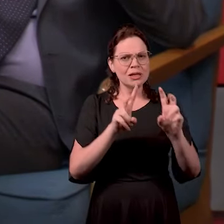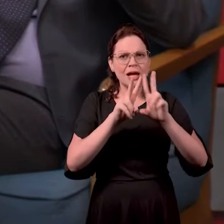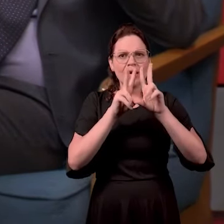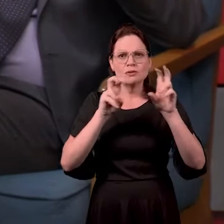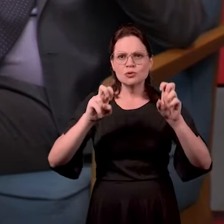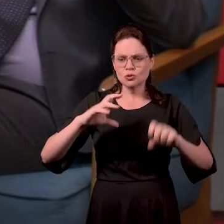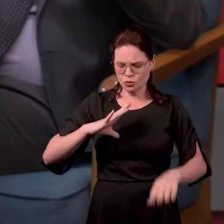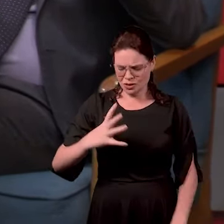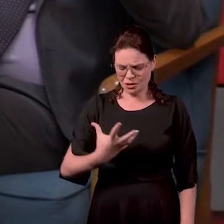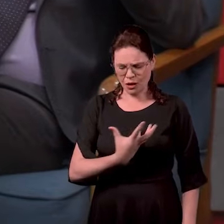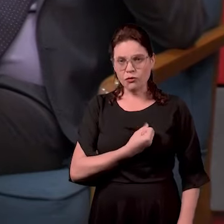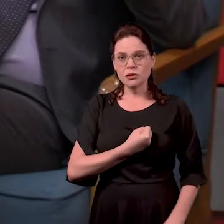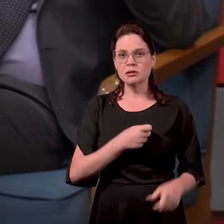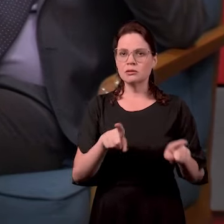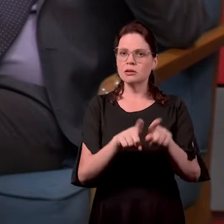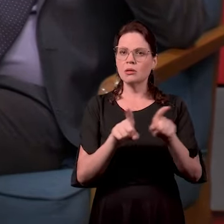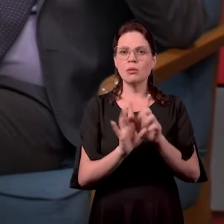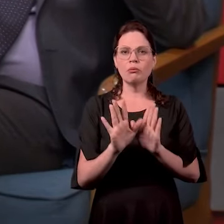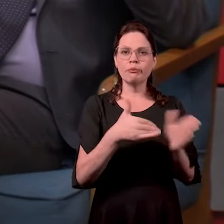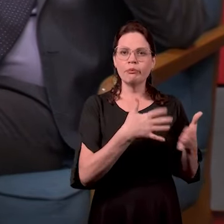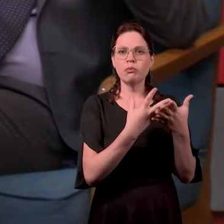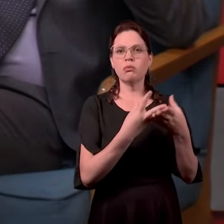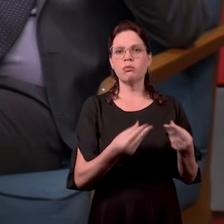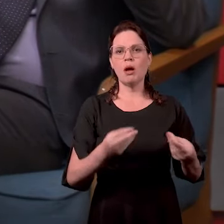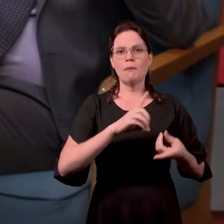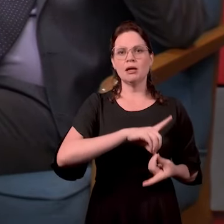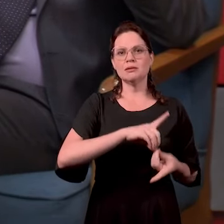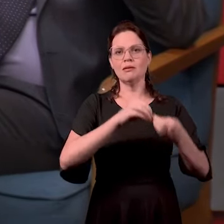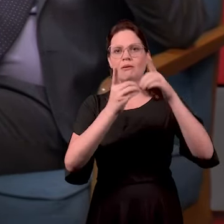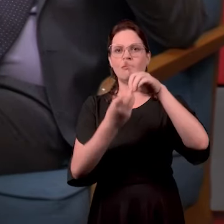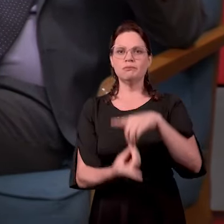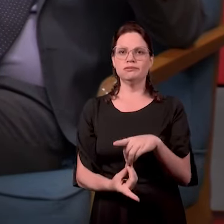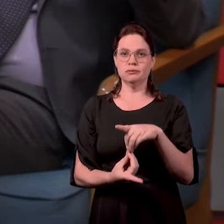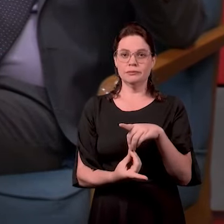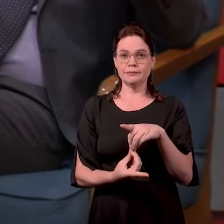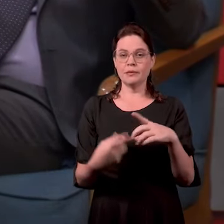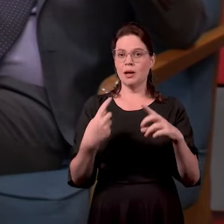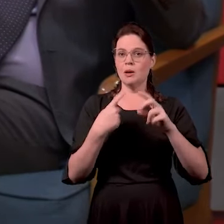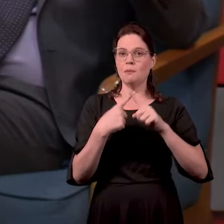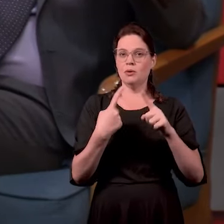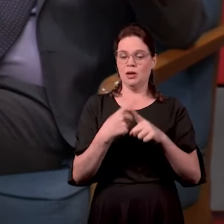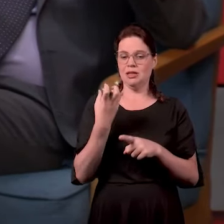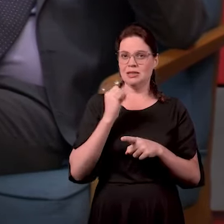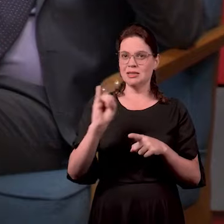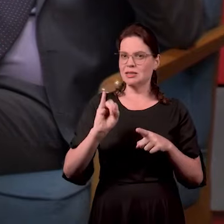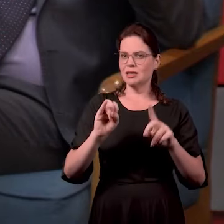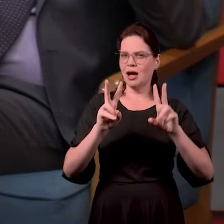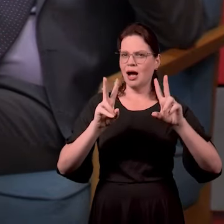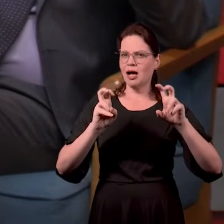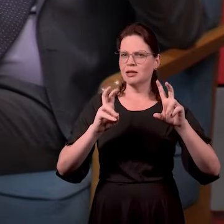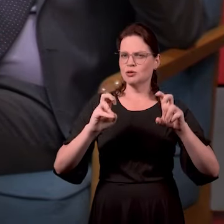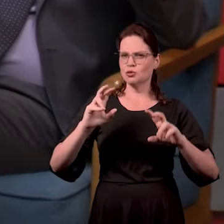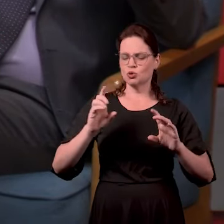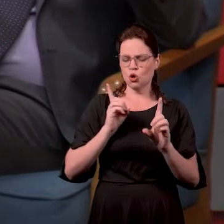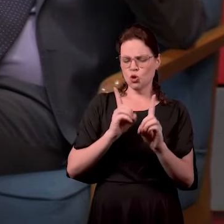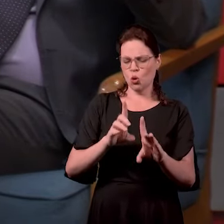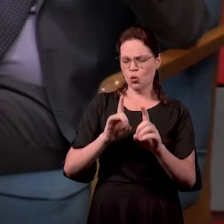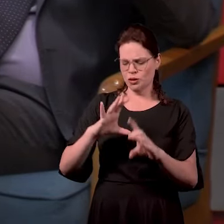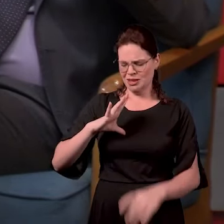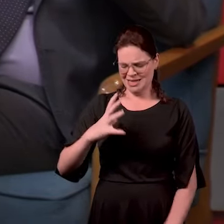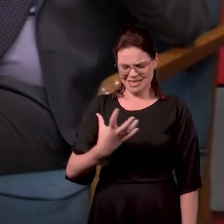salvação. E quando nós falamos sobre doutrina de salvação, o que é a